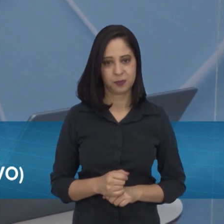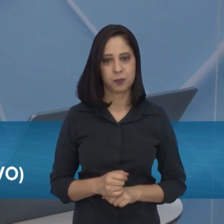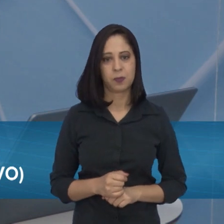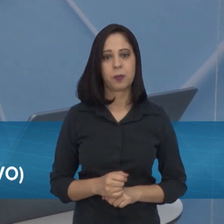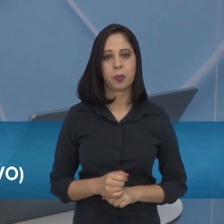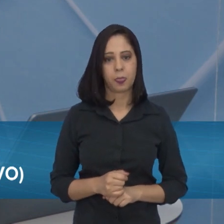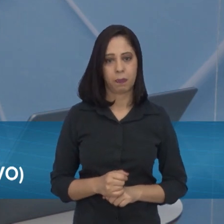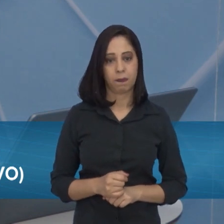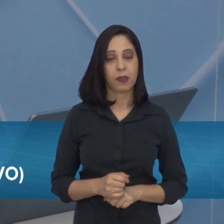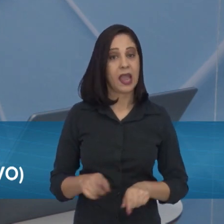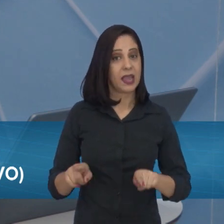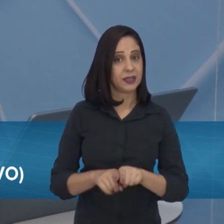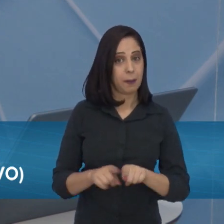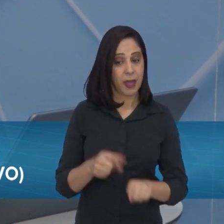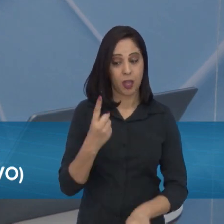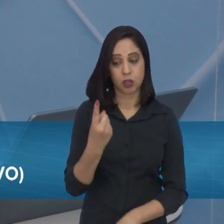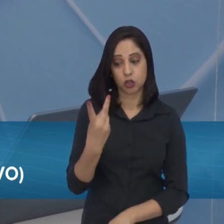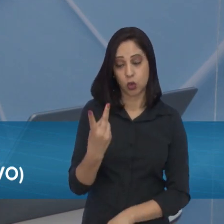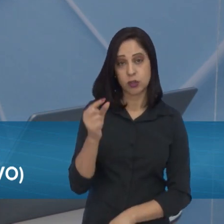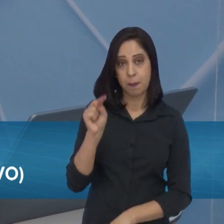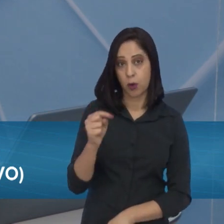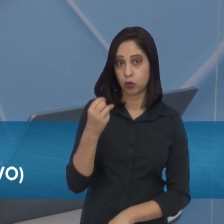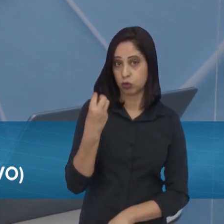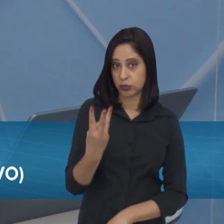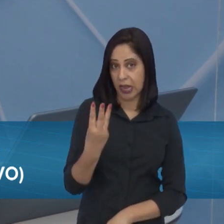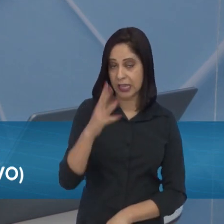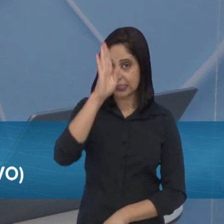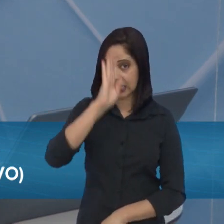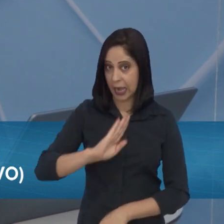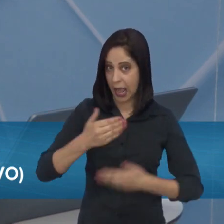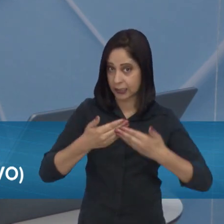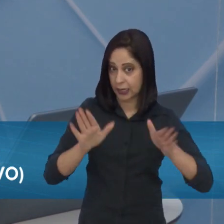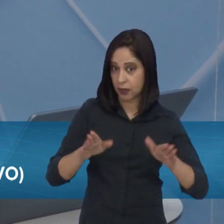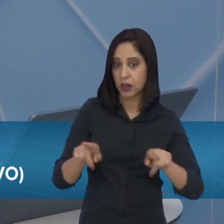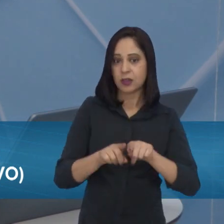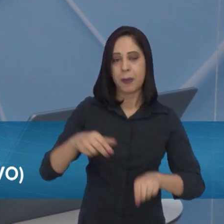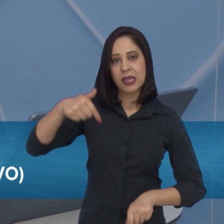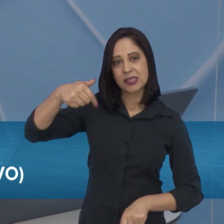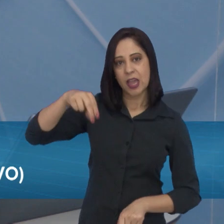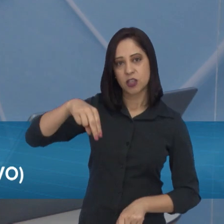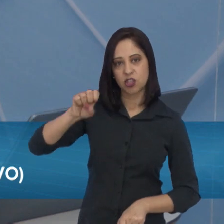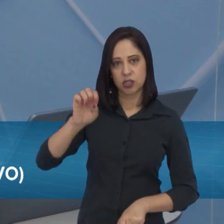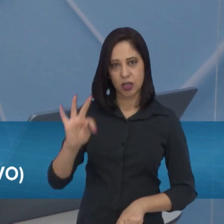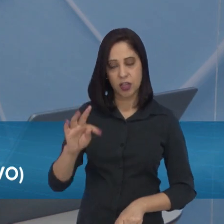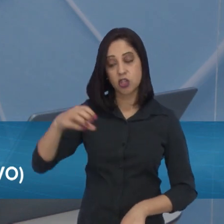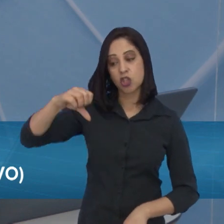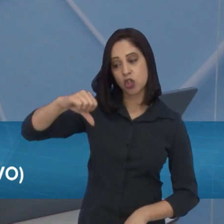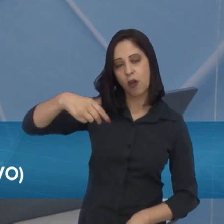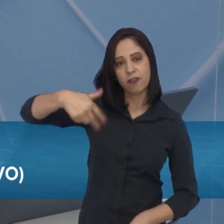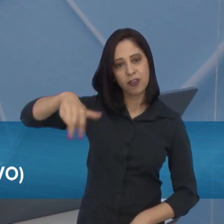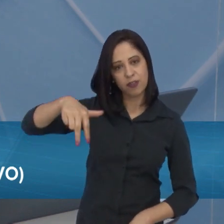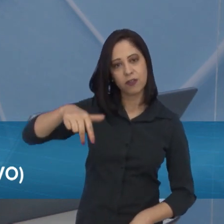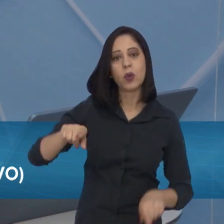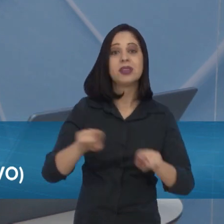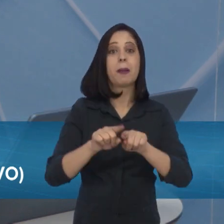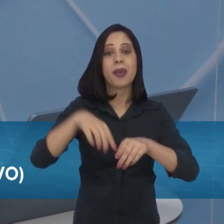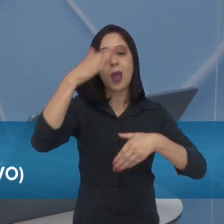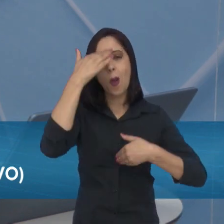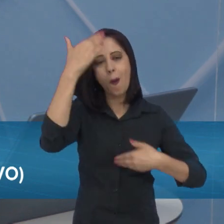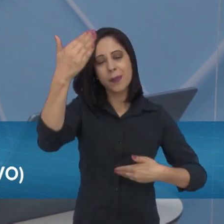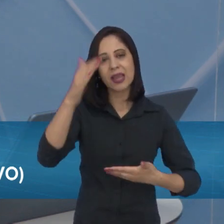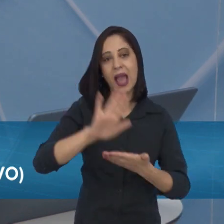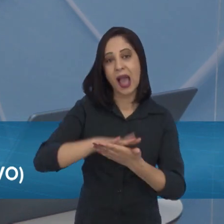youtube.com/tvcâmara-sjc, os canais 12.3, que é o nosso canal aberto, o 7 da NET e o 9 da Vivo. Eu quero agradecer a